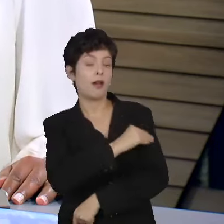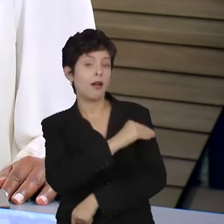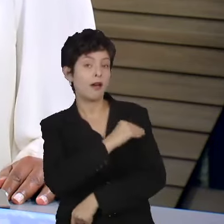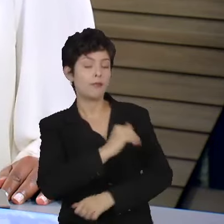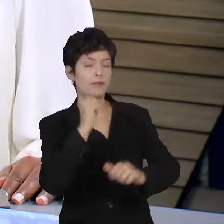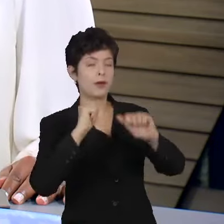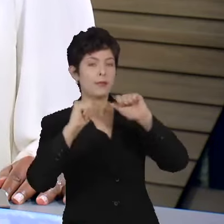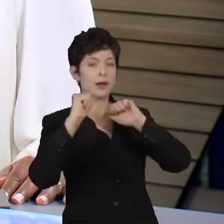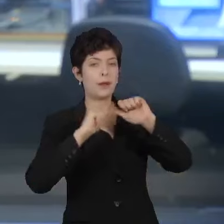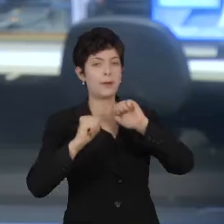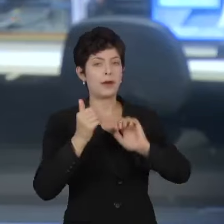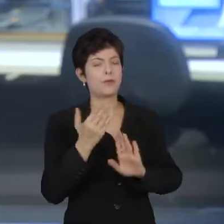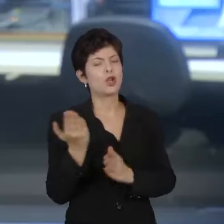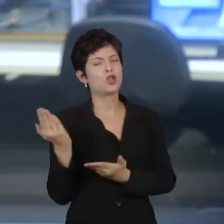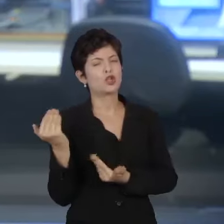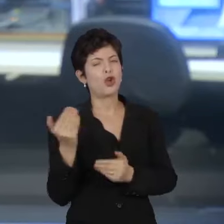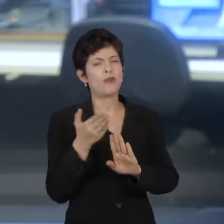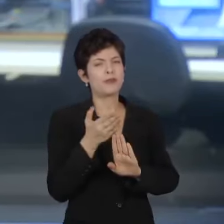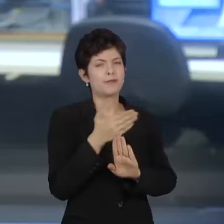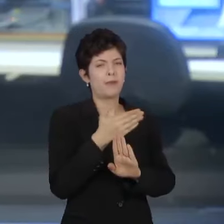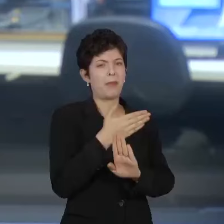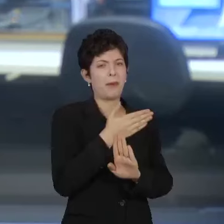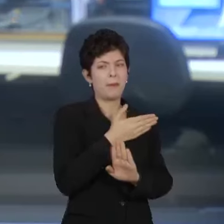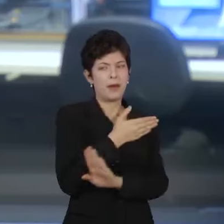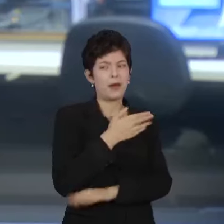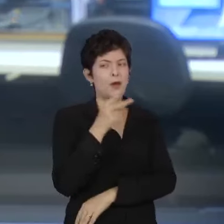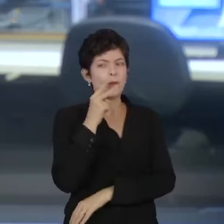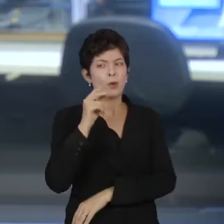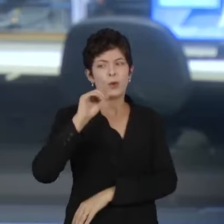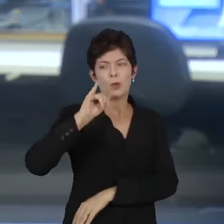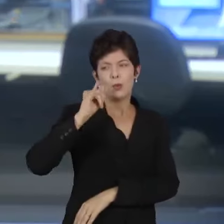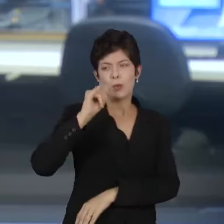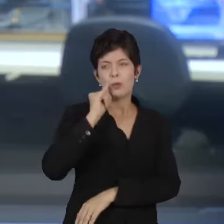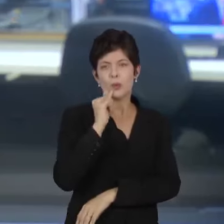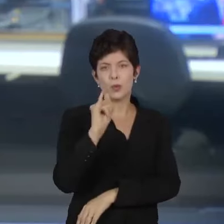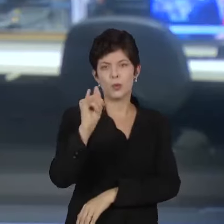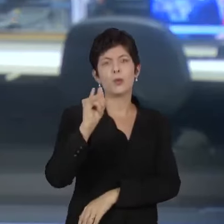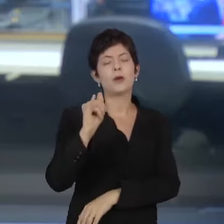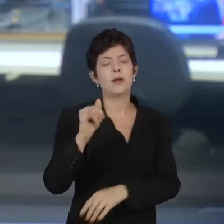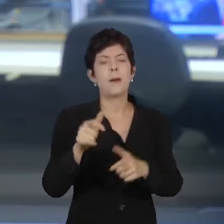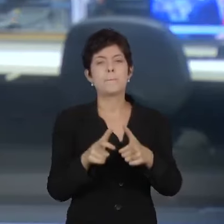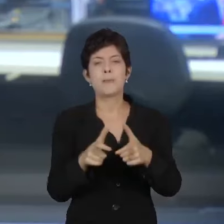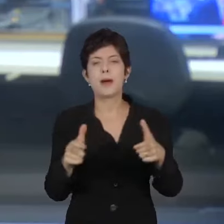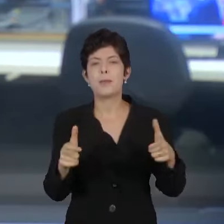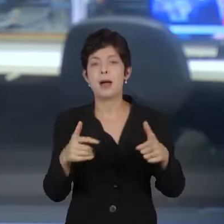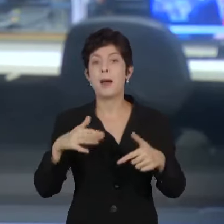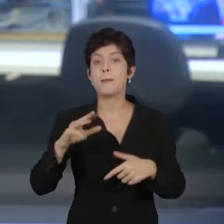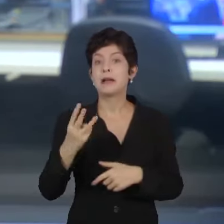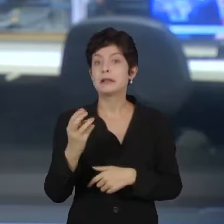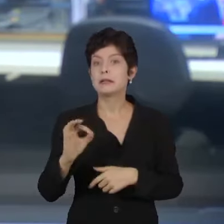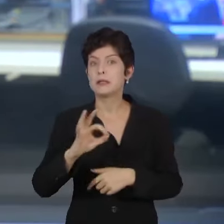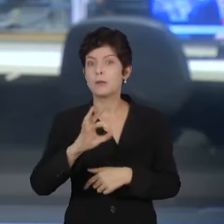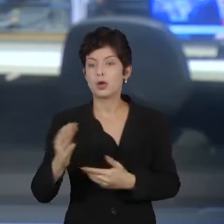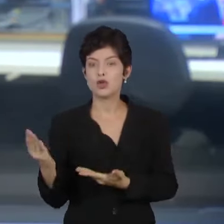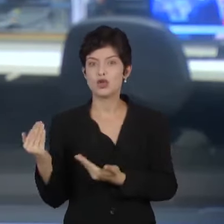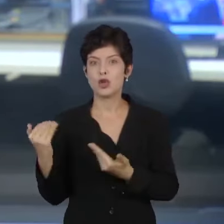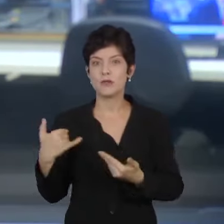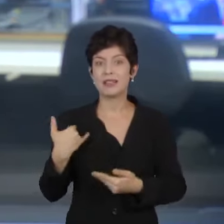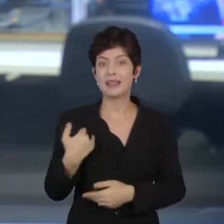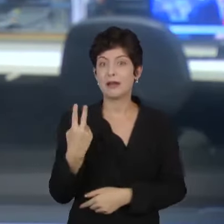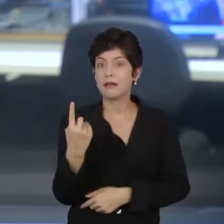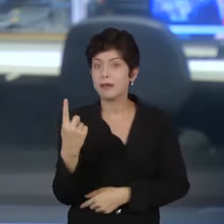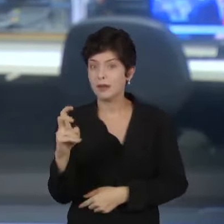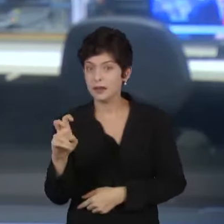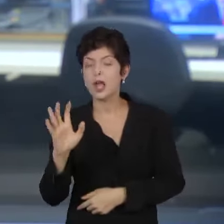cada vez mais cedo e que o uso de cigarros eletrônicos aumentou mais de 30% dos jovens Com 15